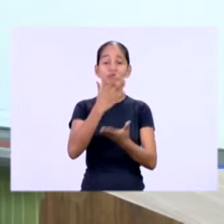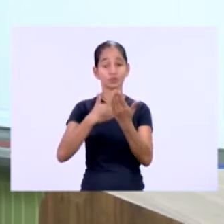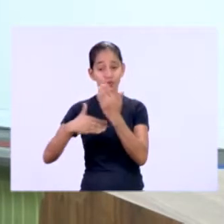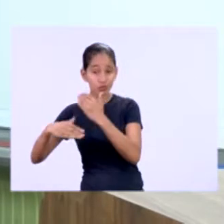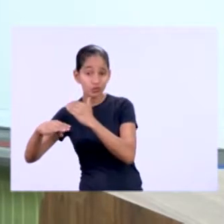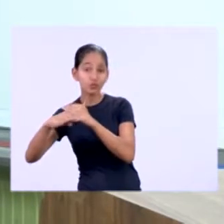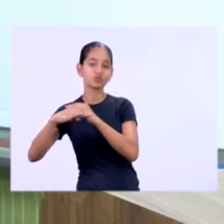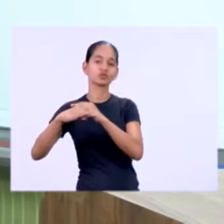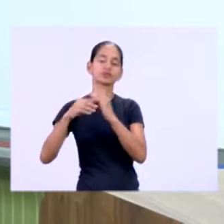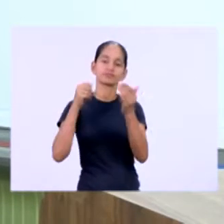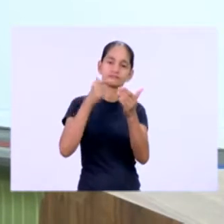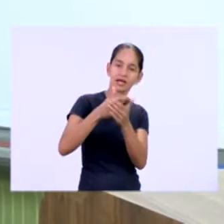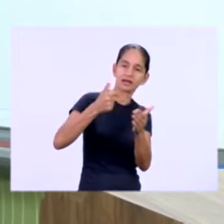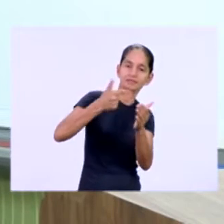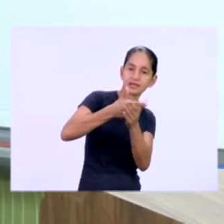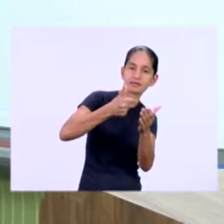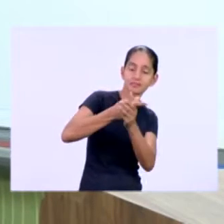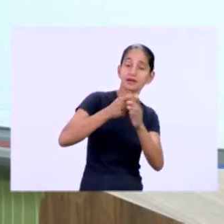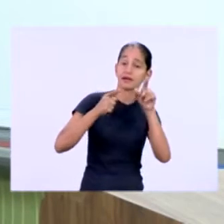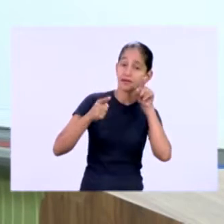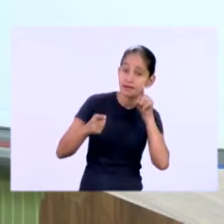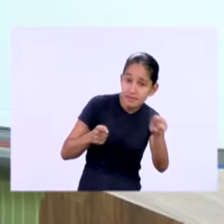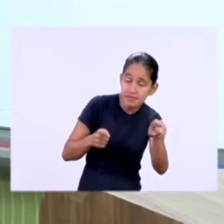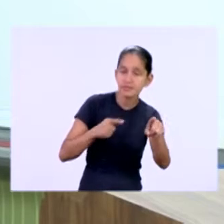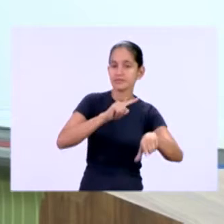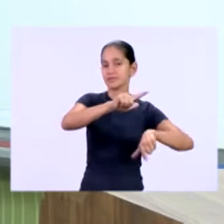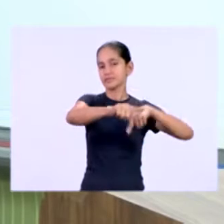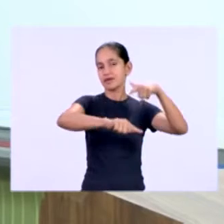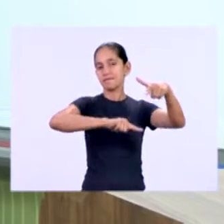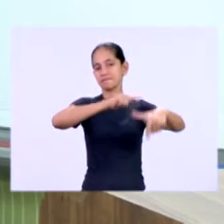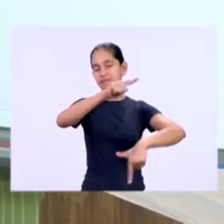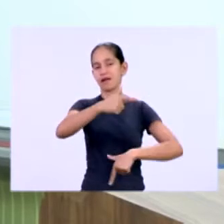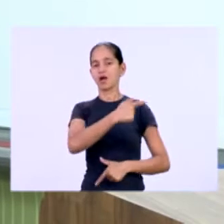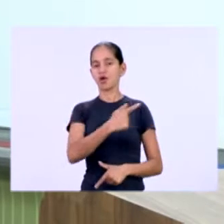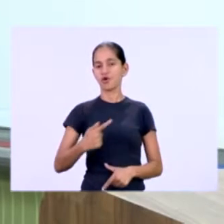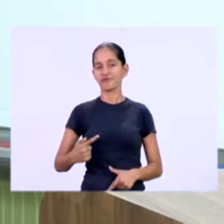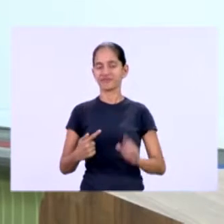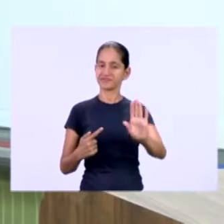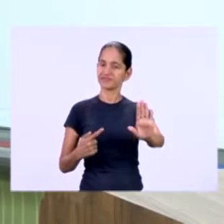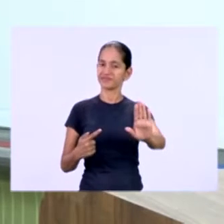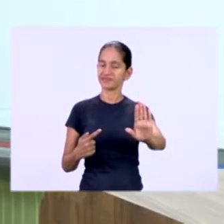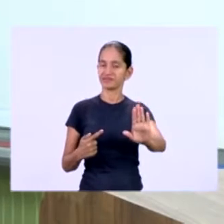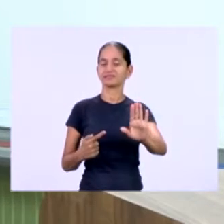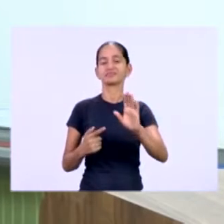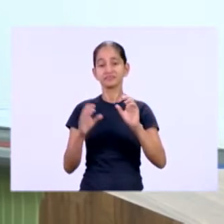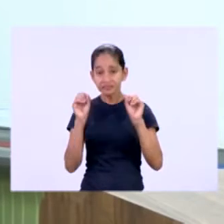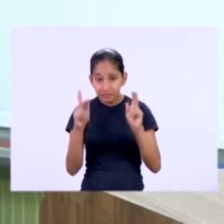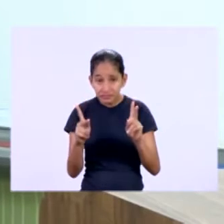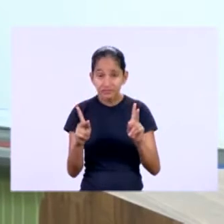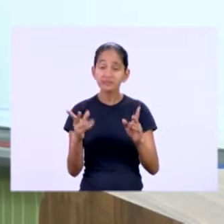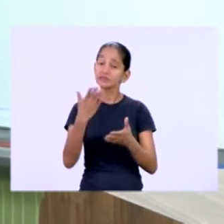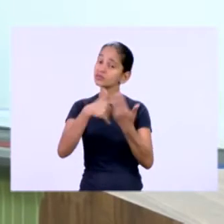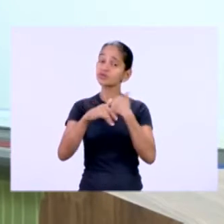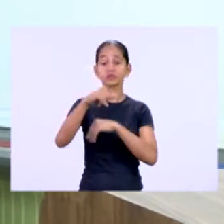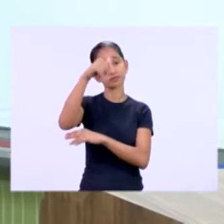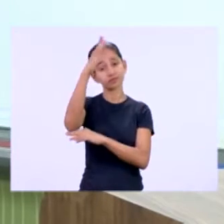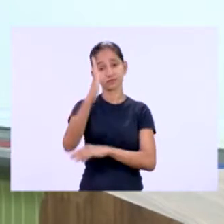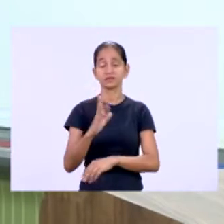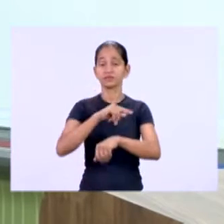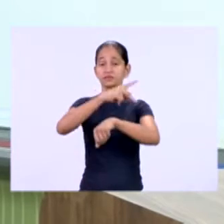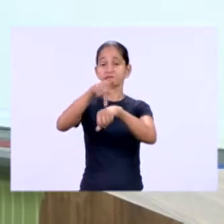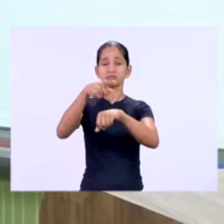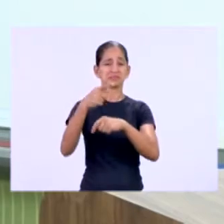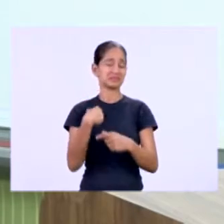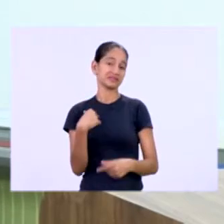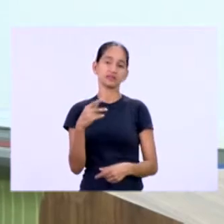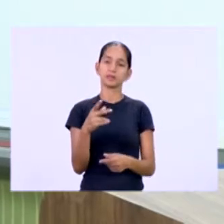sua motivação, na sua base que você tem sobre tributo no país. Eu sonego